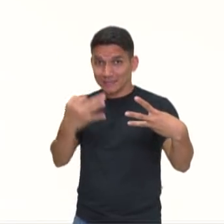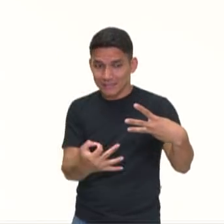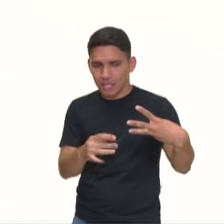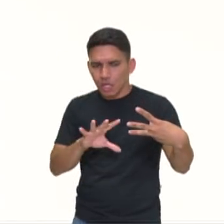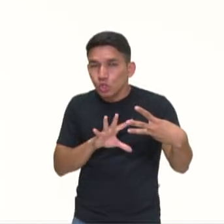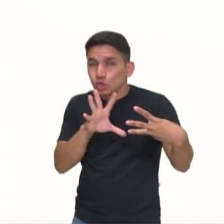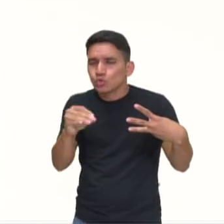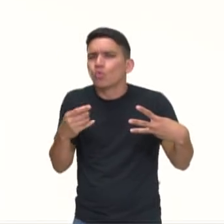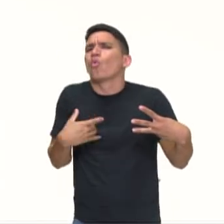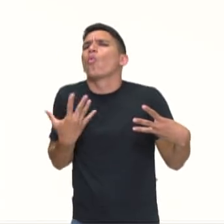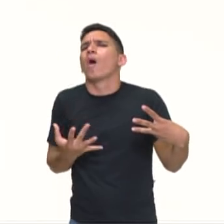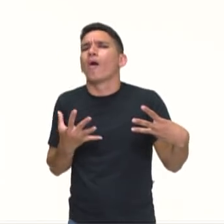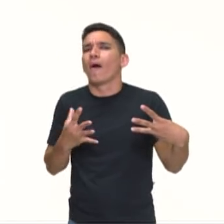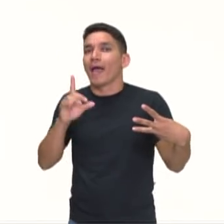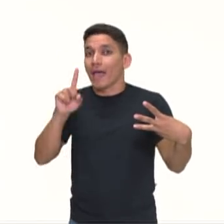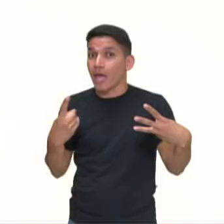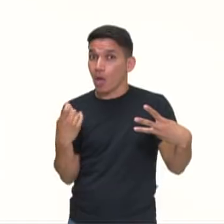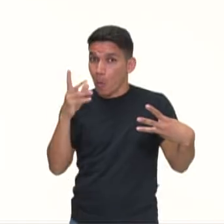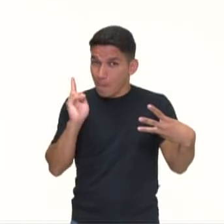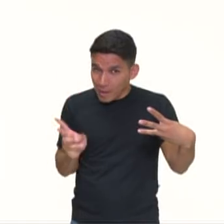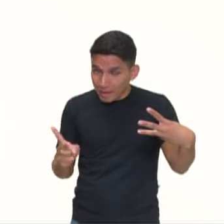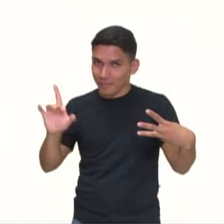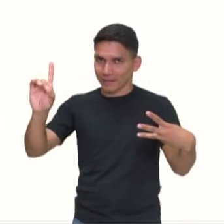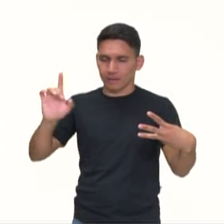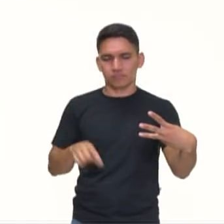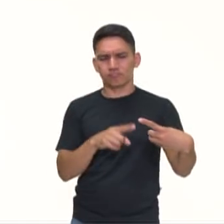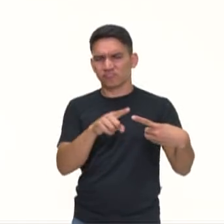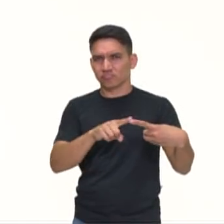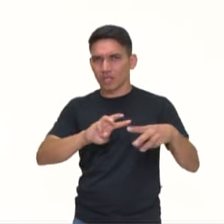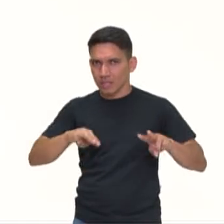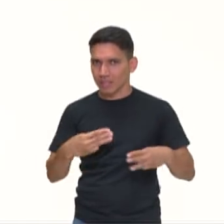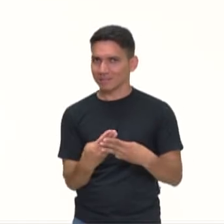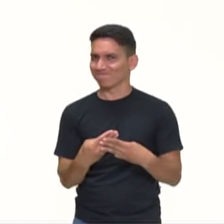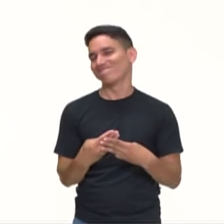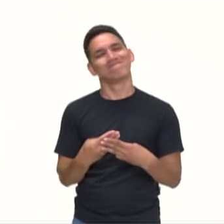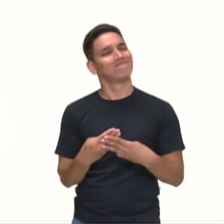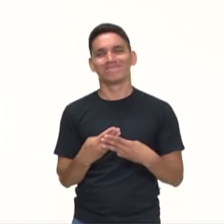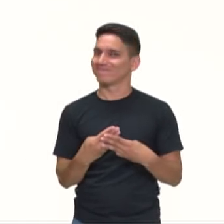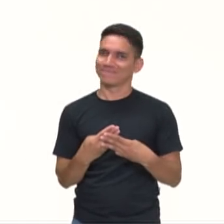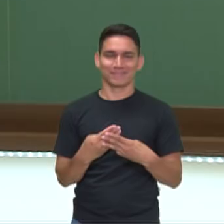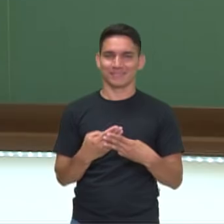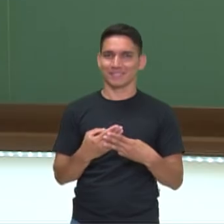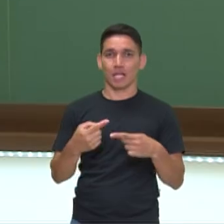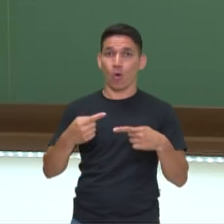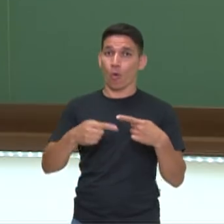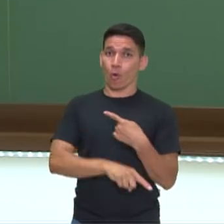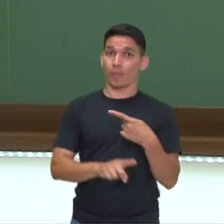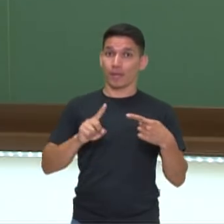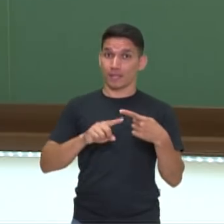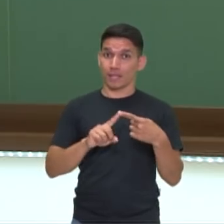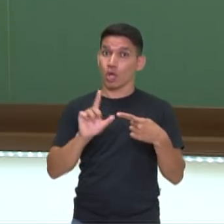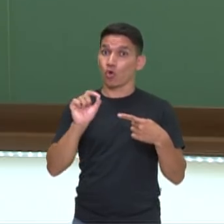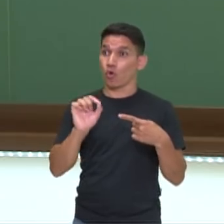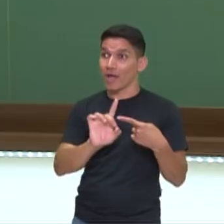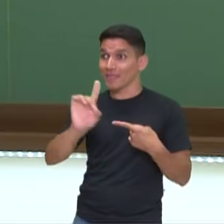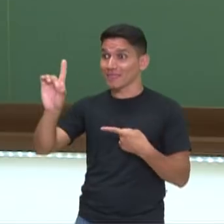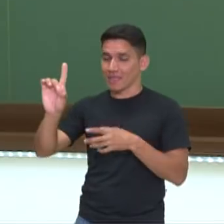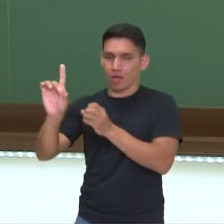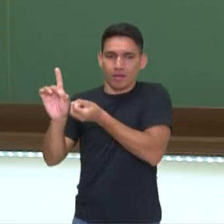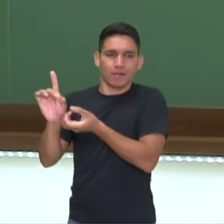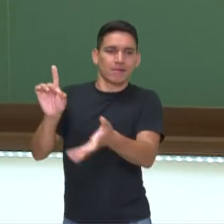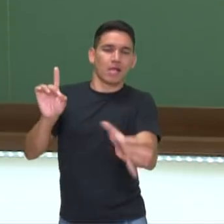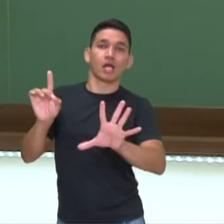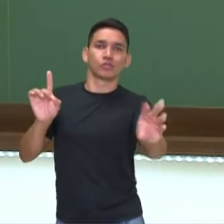faz parte do Deus Criador? A, mitologia judaico-cristã? Não. Na mitologia judaico-cristã, Deus criou tudo.